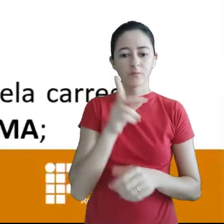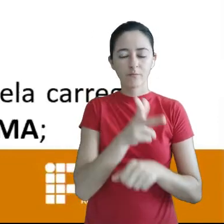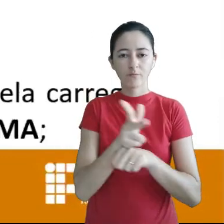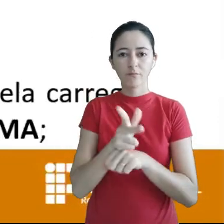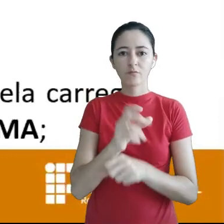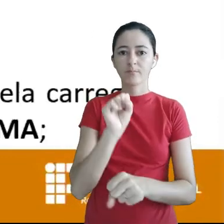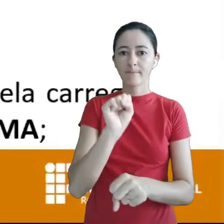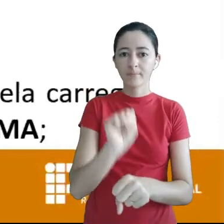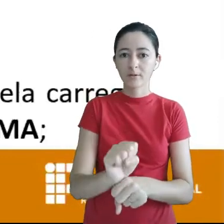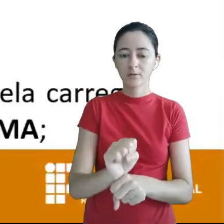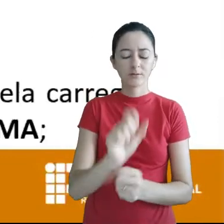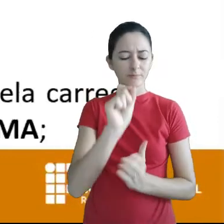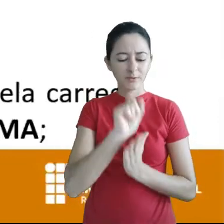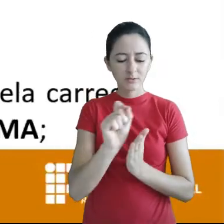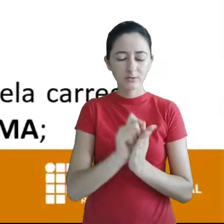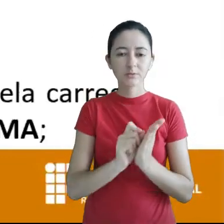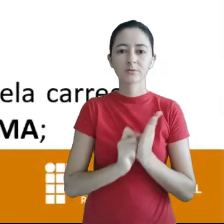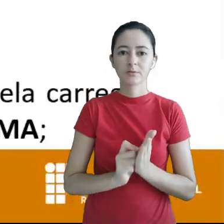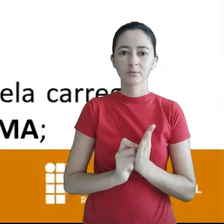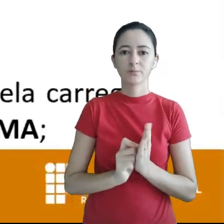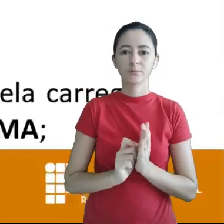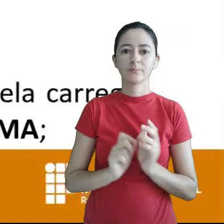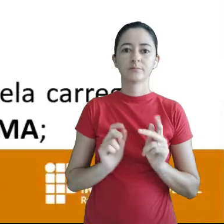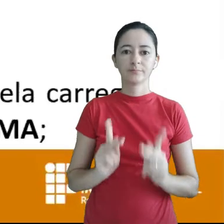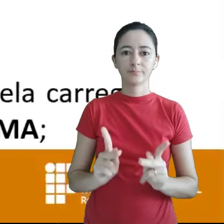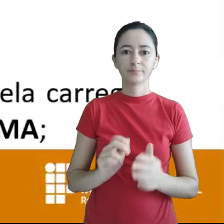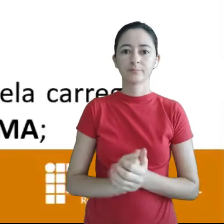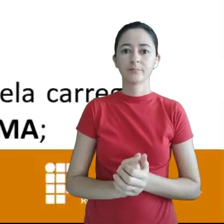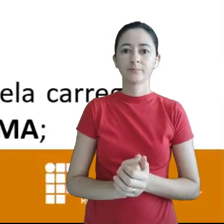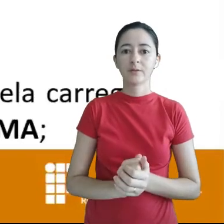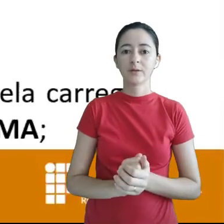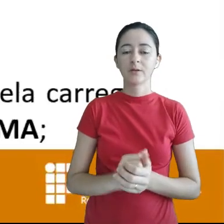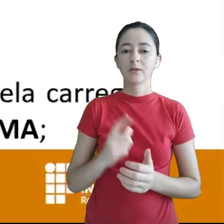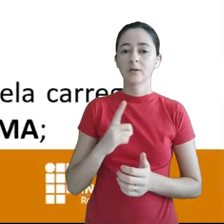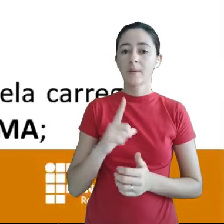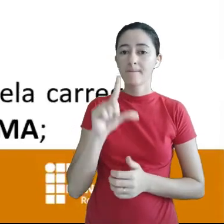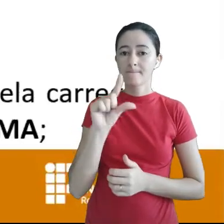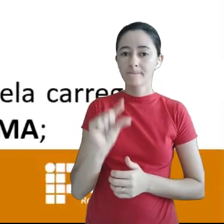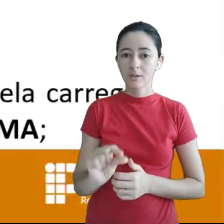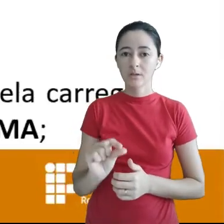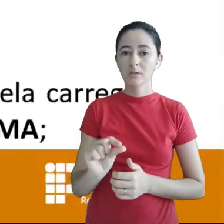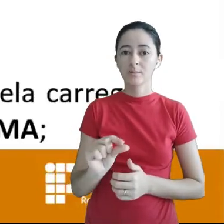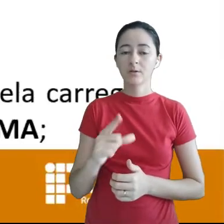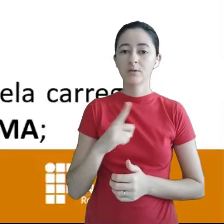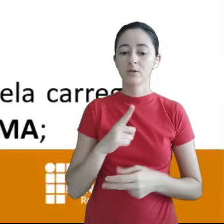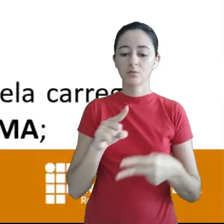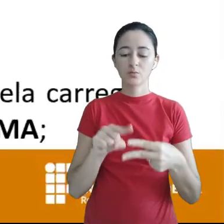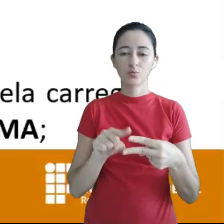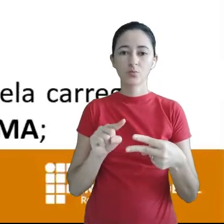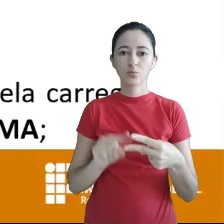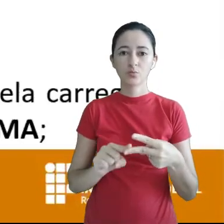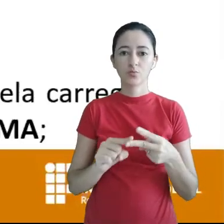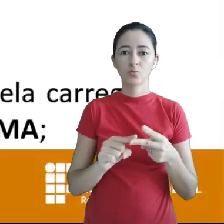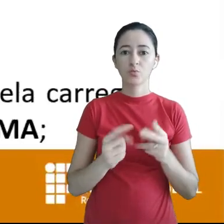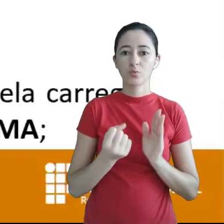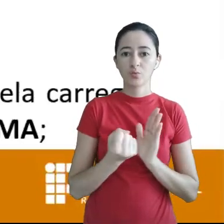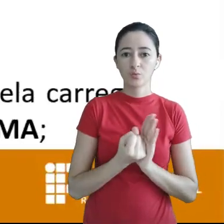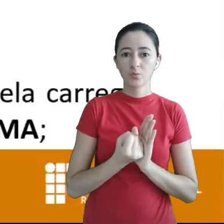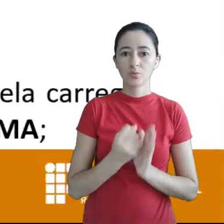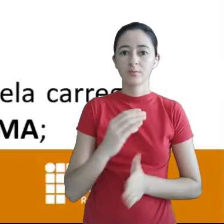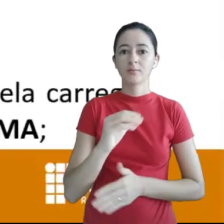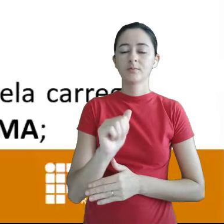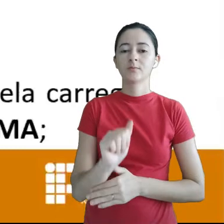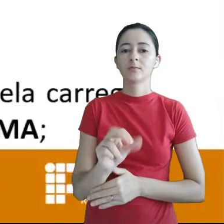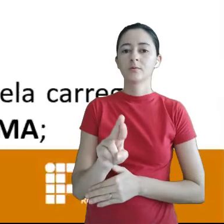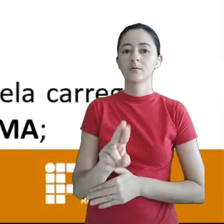hein, galera? Vai pausando a aula aí e vai anotando. Na mínima, nós temos duas opções de